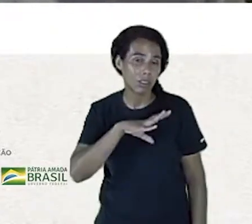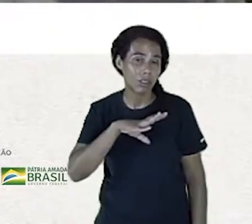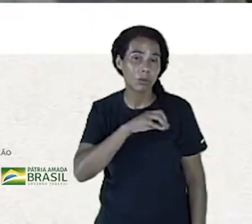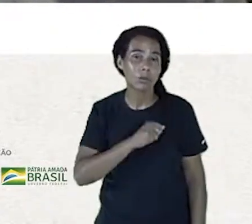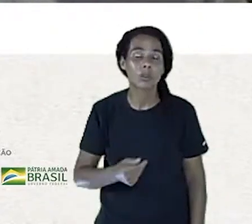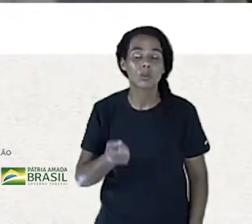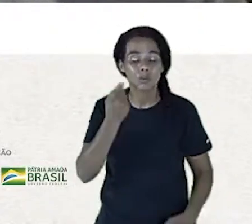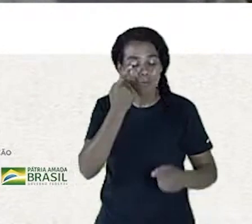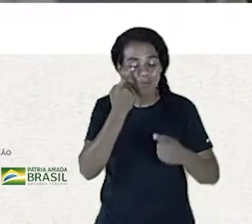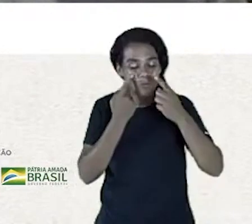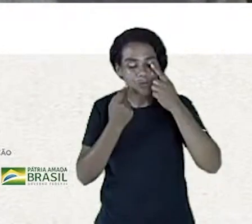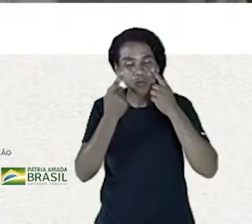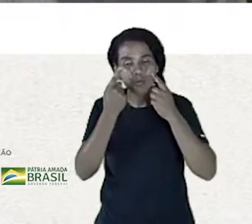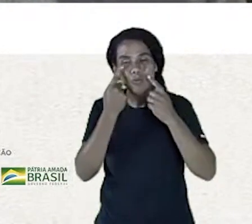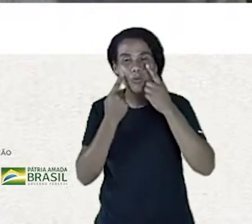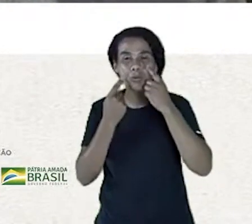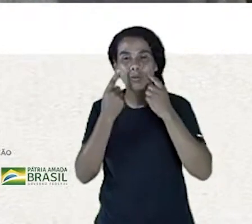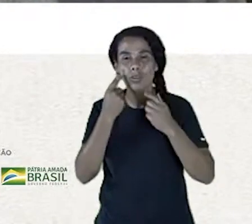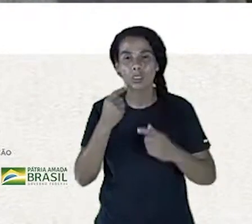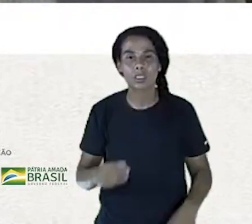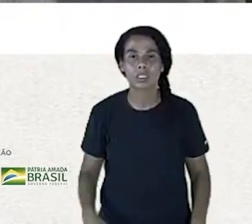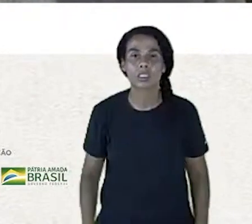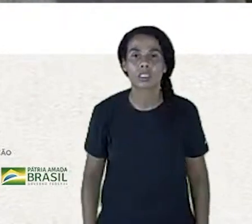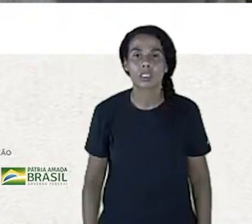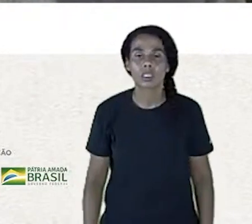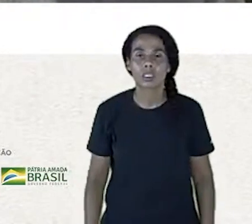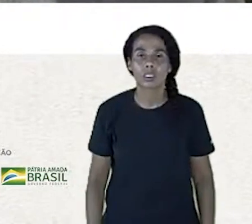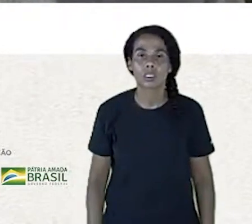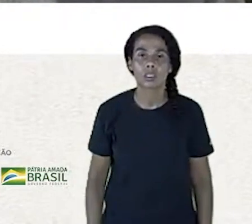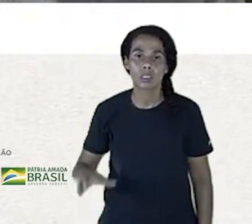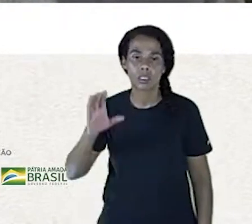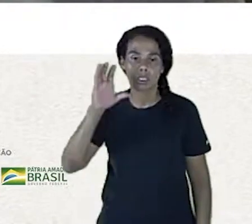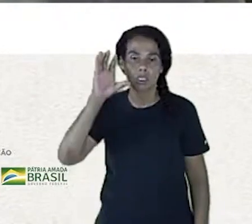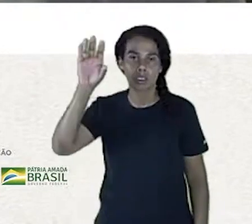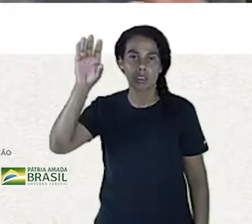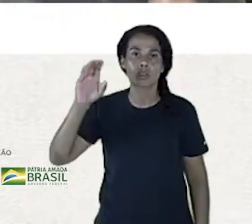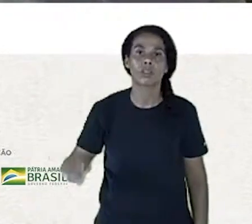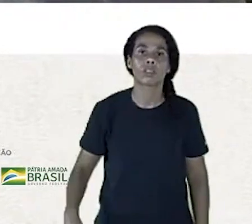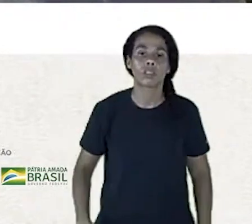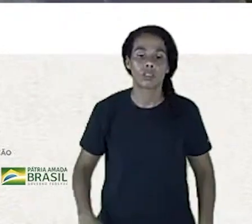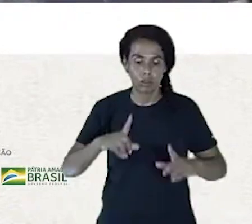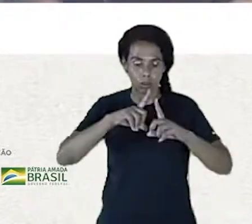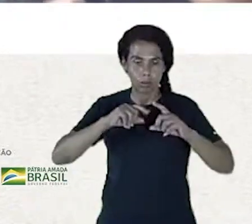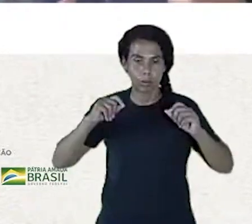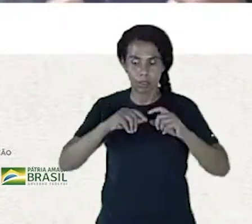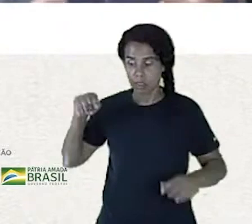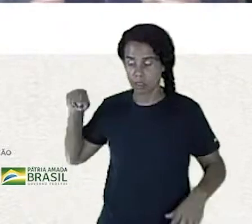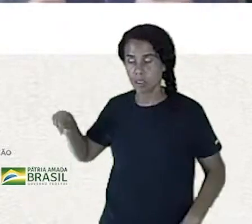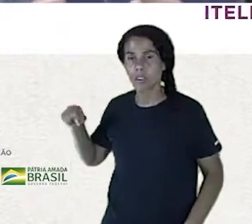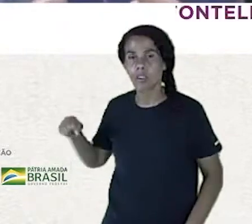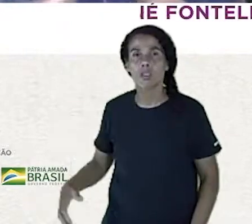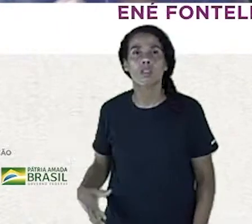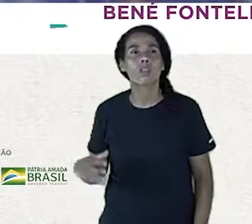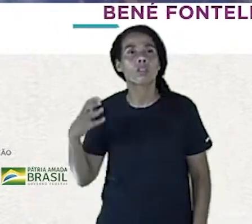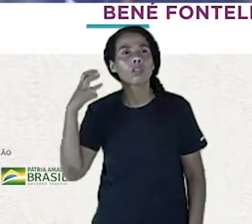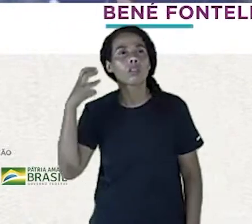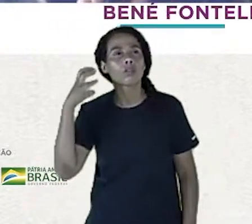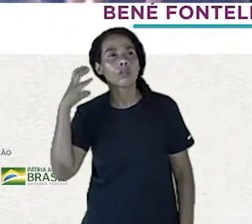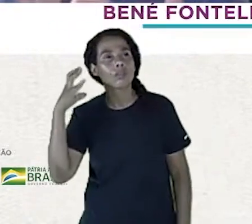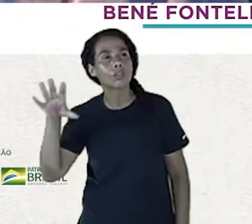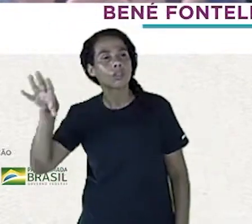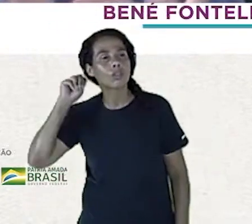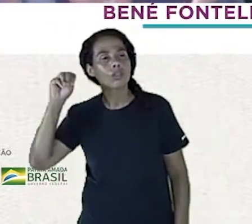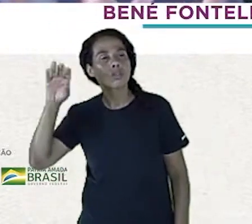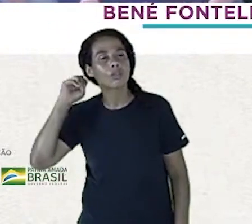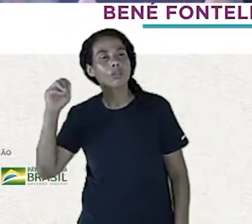show lá em Brasília, e eu chorando, ouvindo essa música, a forma com que ele canta, percussiva,